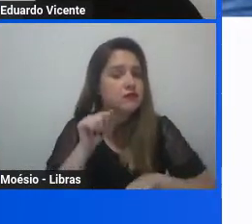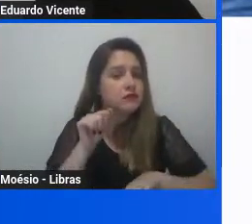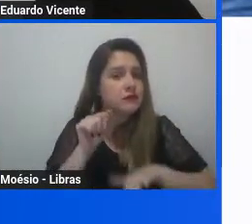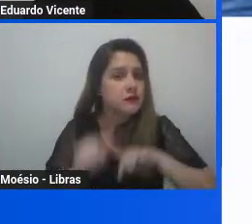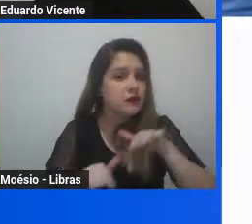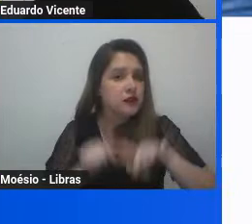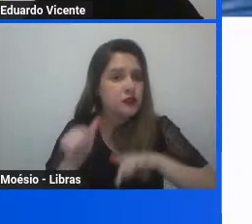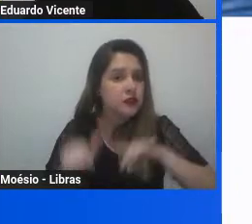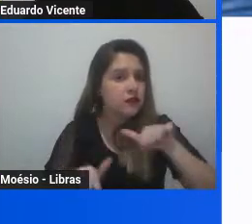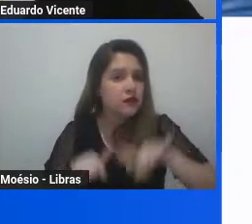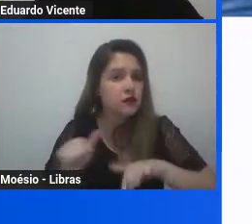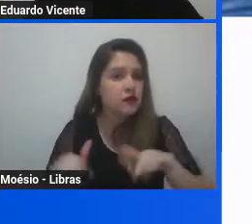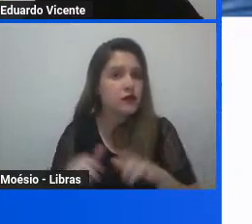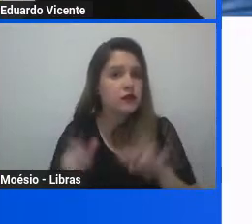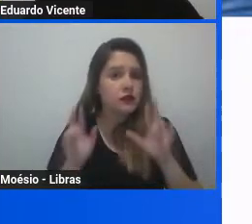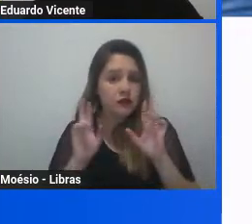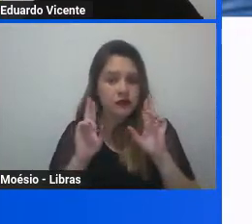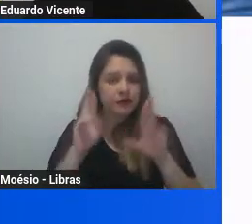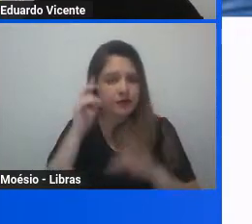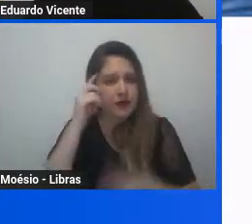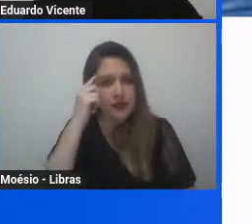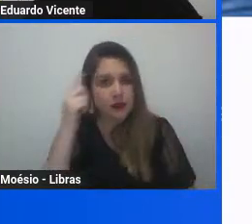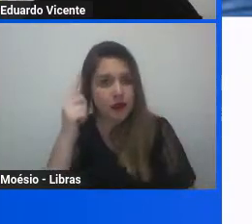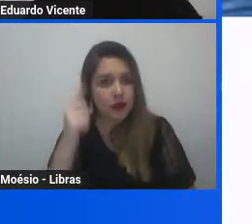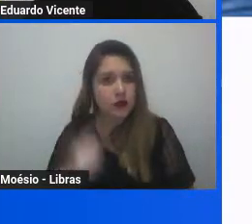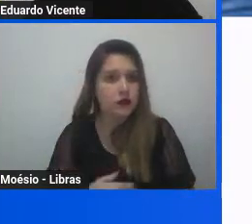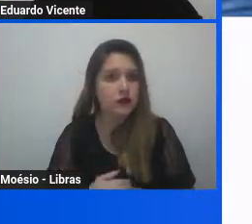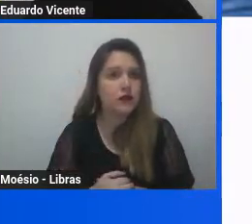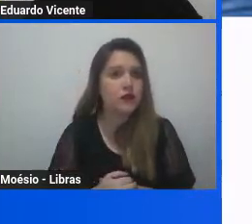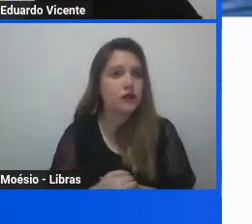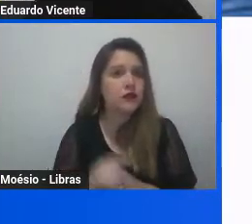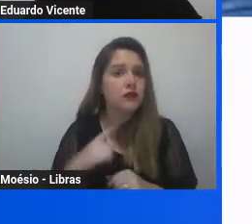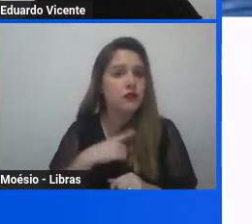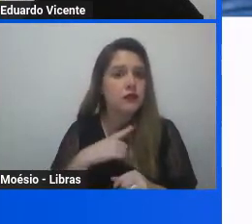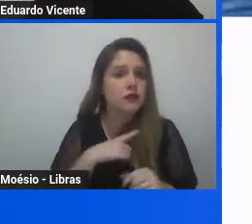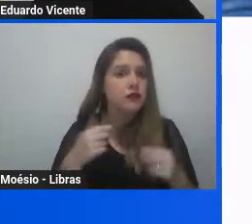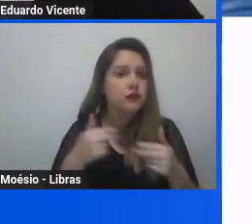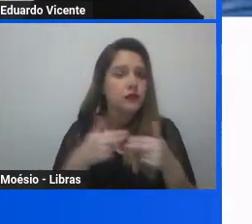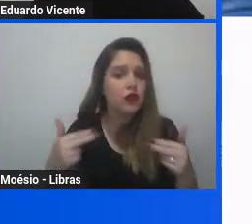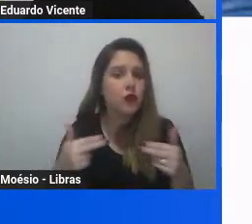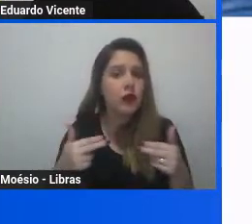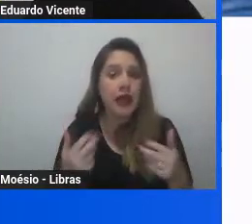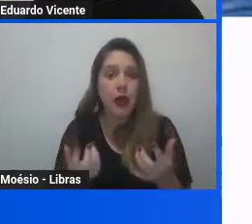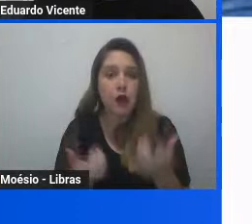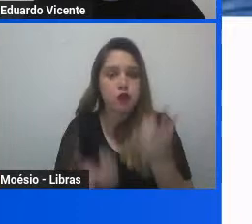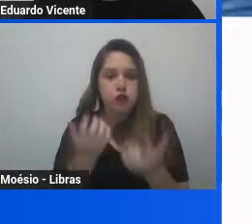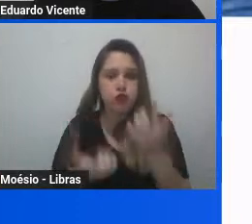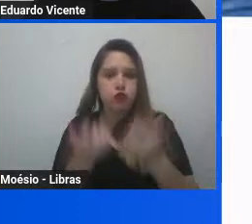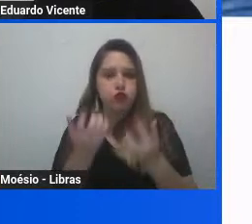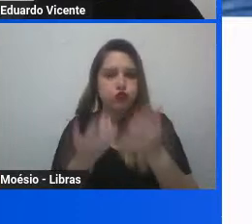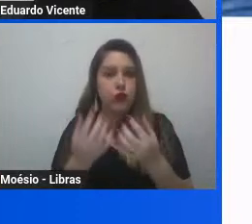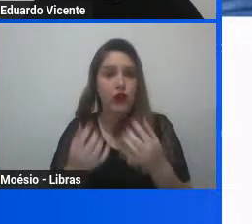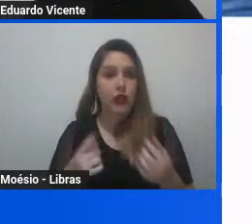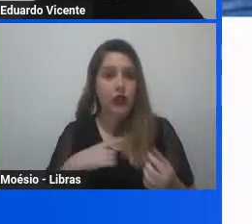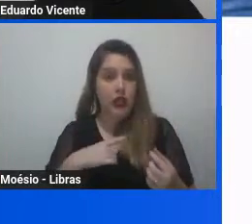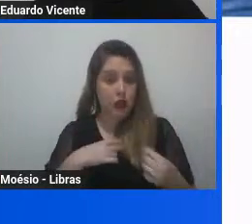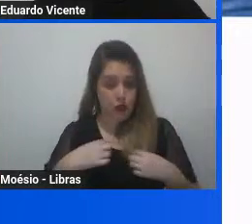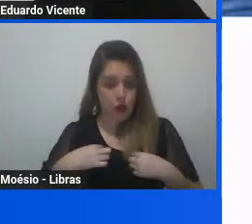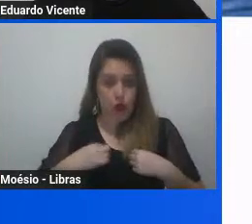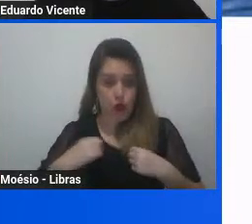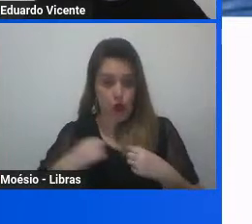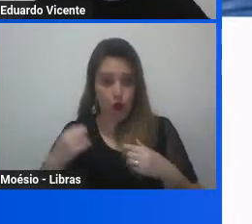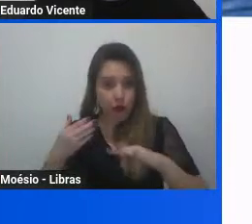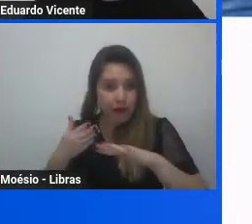né, nesse pensamento, nesse exercício. Está pegando fogo. Eu tenho roupa para